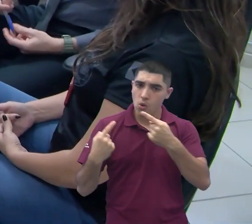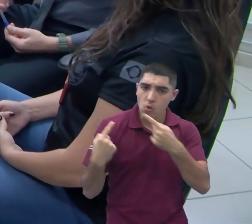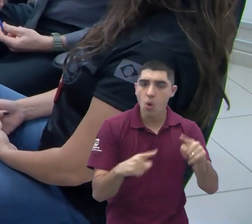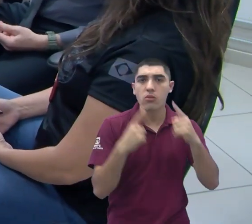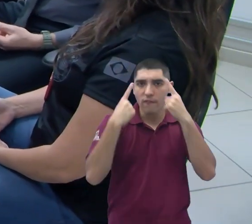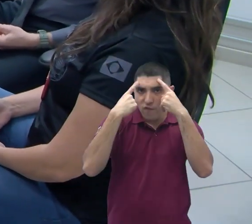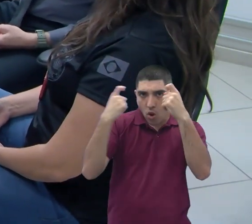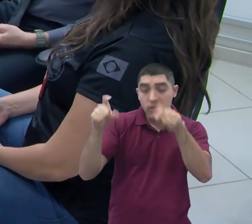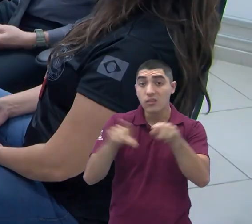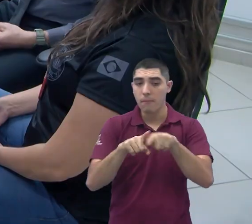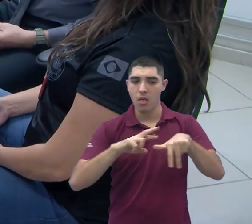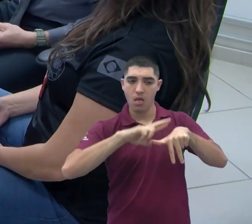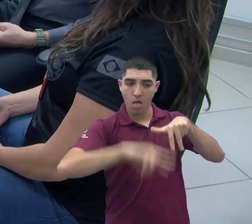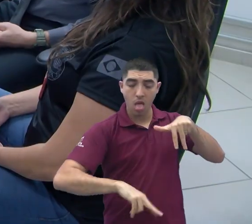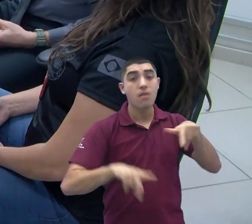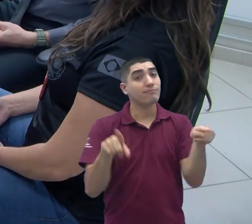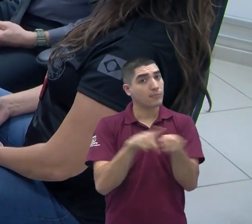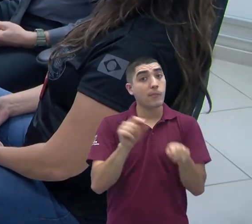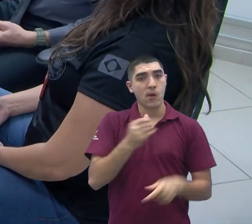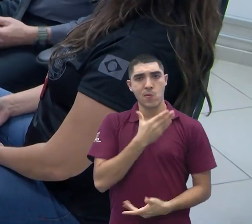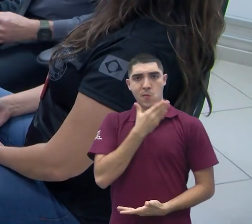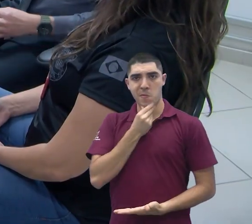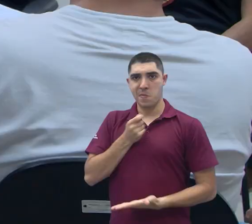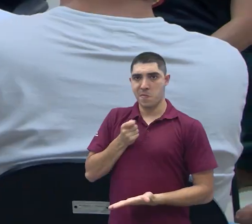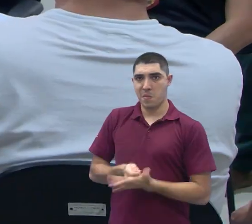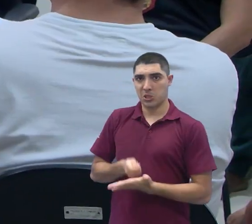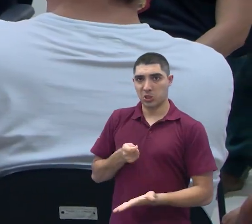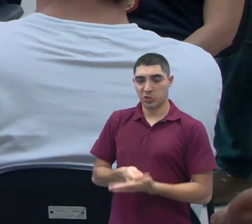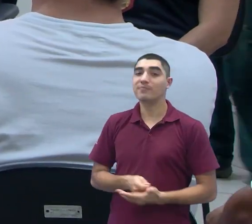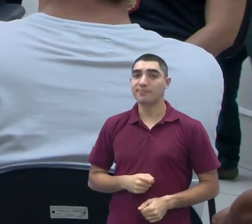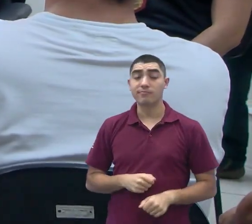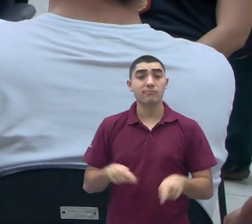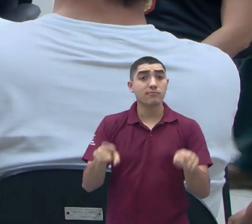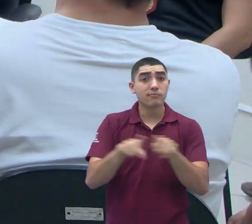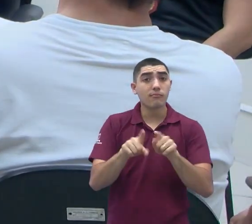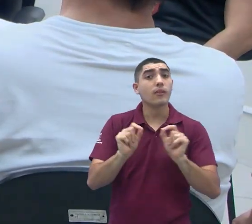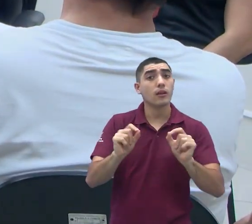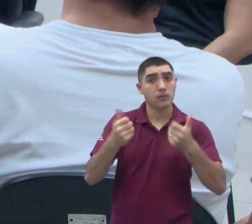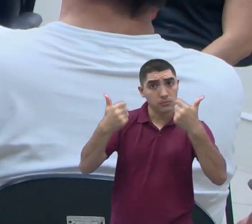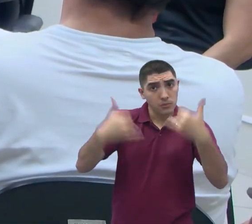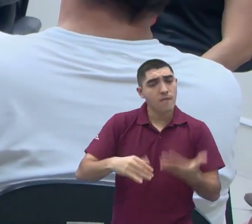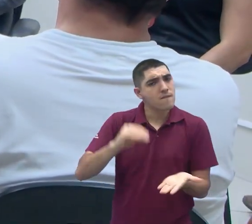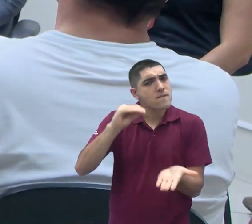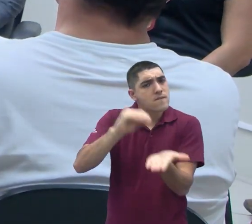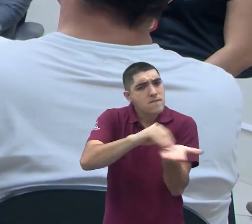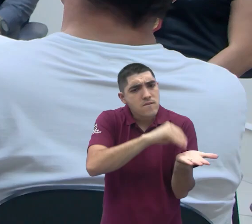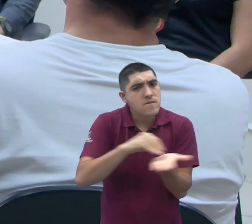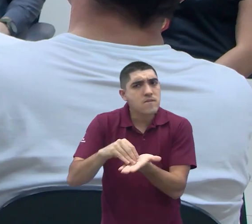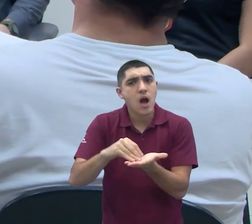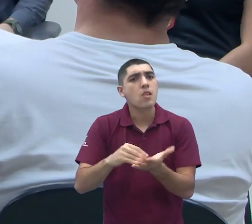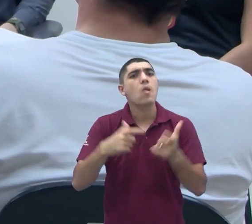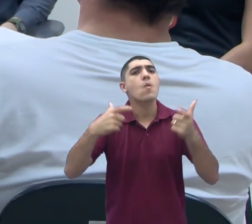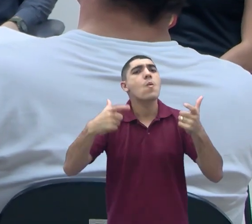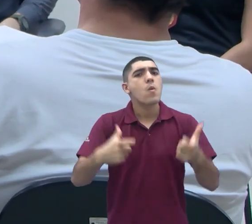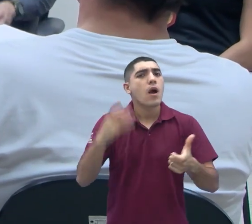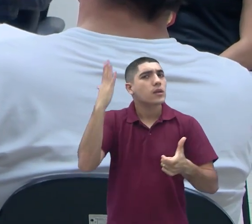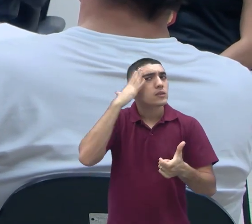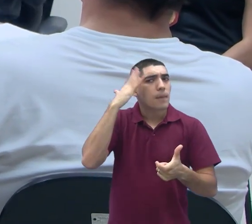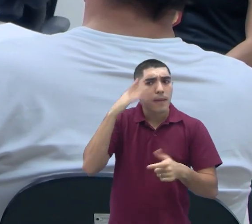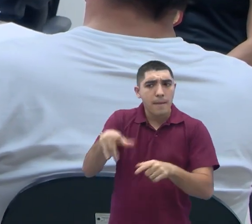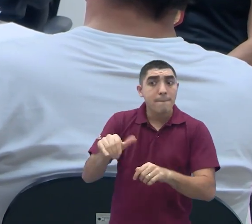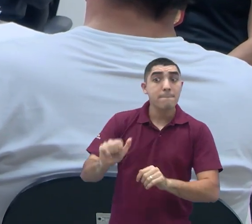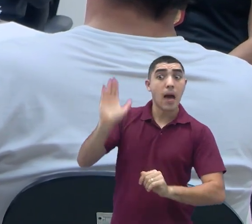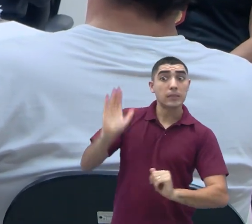de combate à violência de gênero e o machismo. Outro ponto levantado foi a falta de um mapeamento sistemático